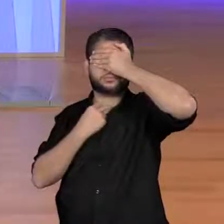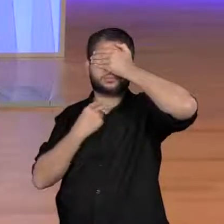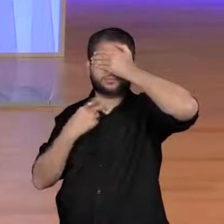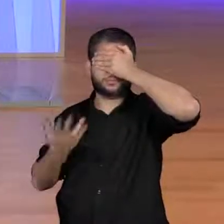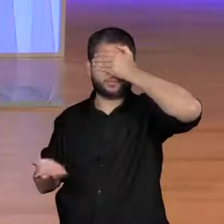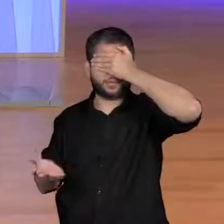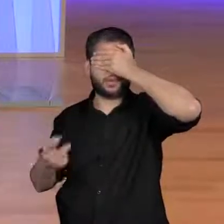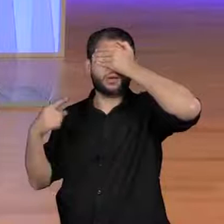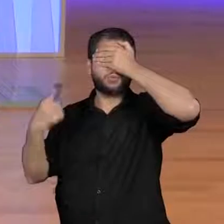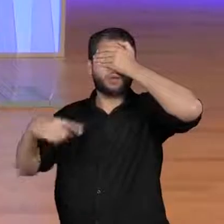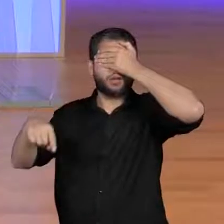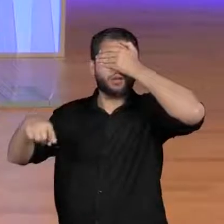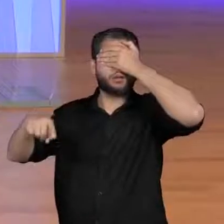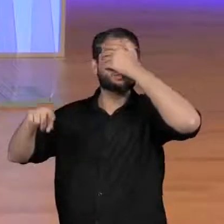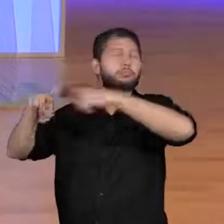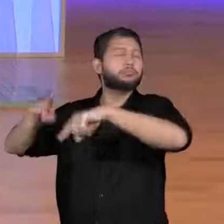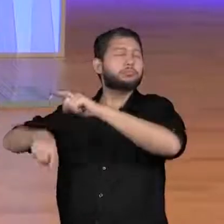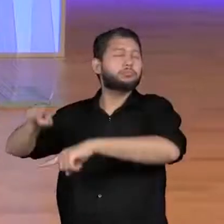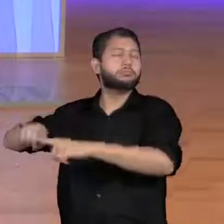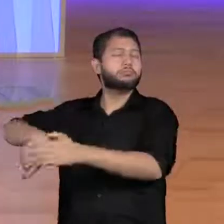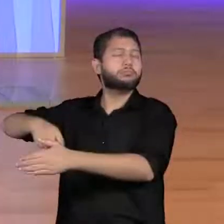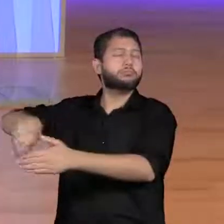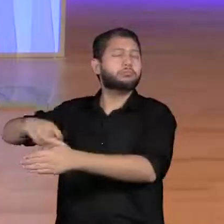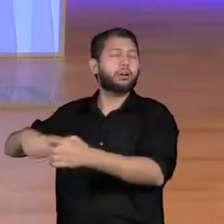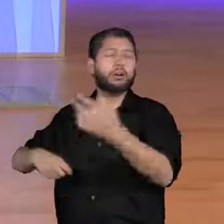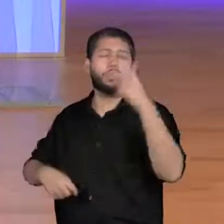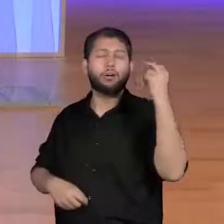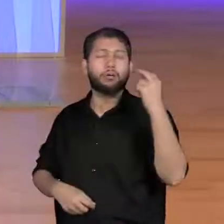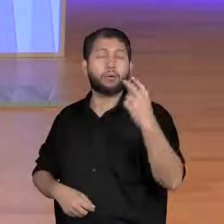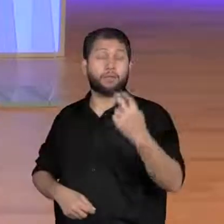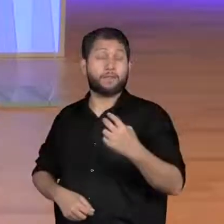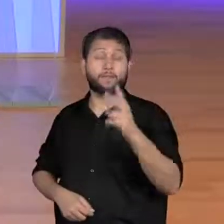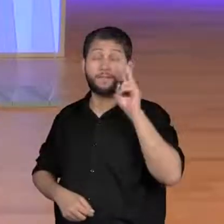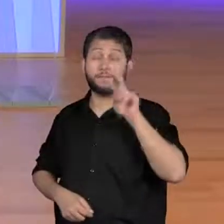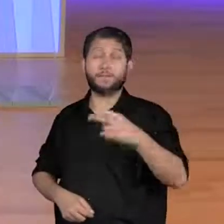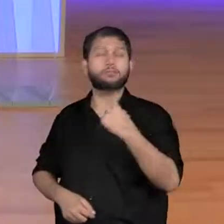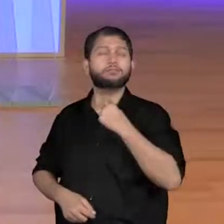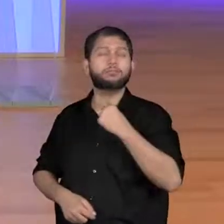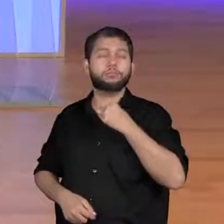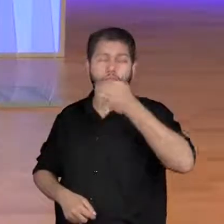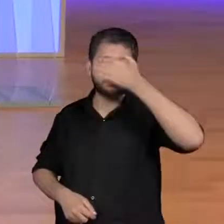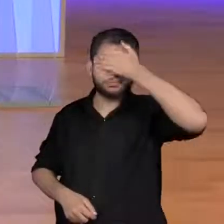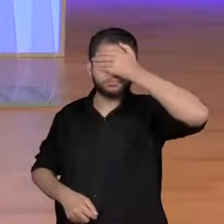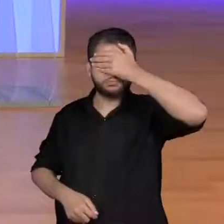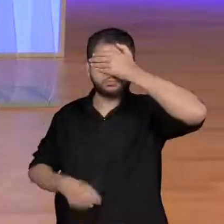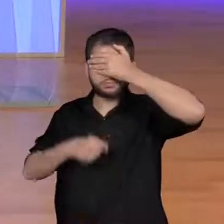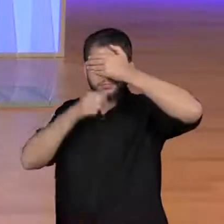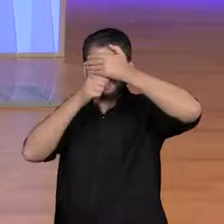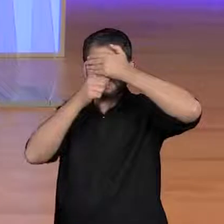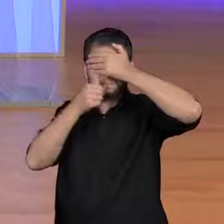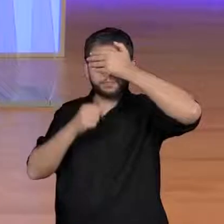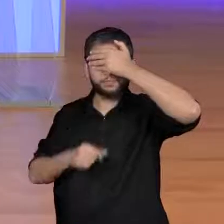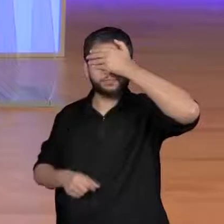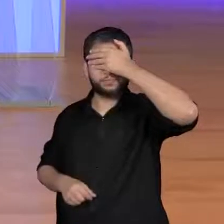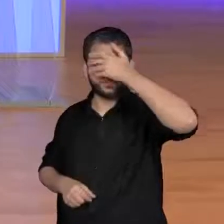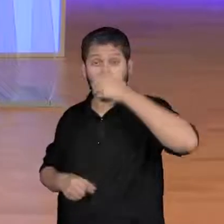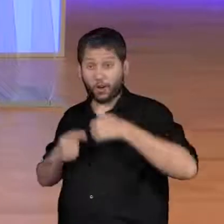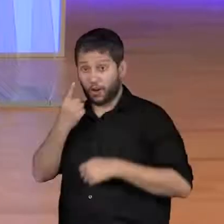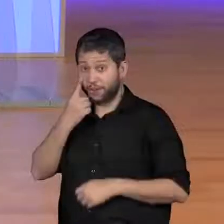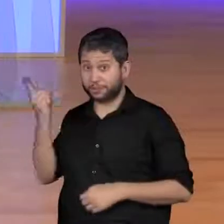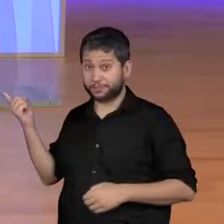não enxergue aqui o que está à frente. Então, veja só, nós temos aqui um